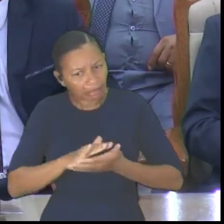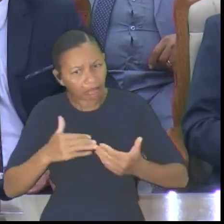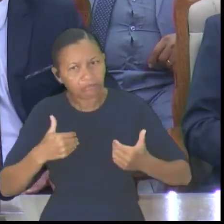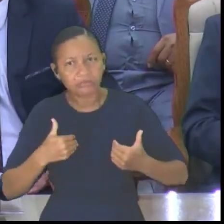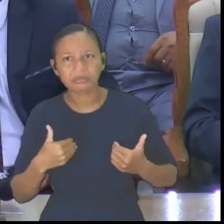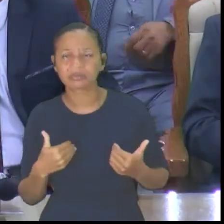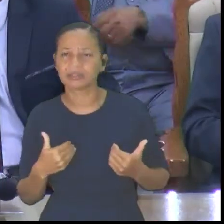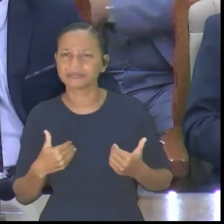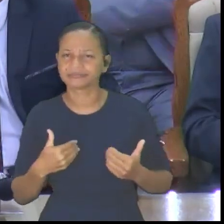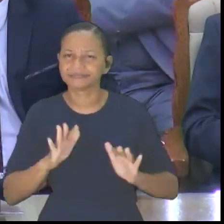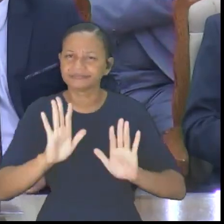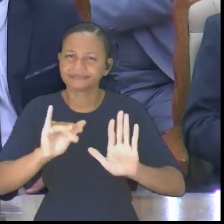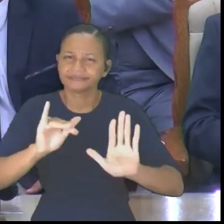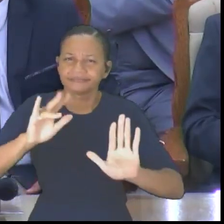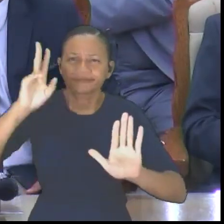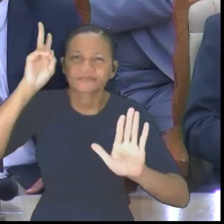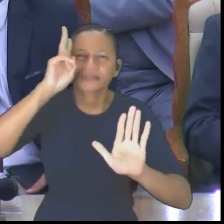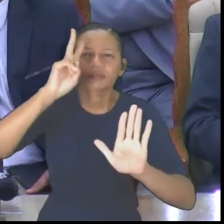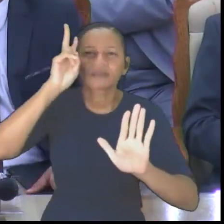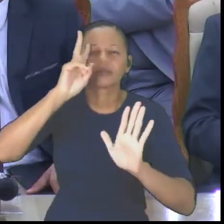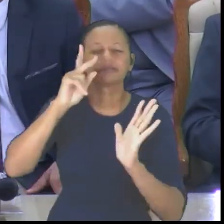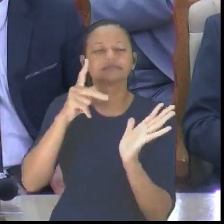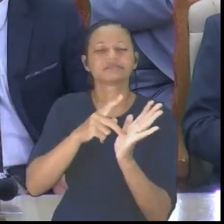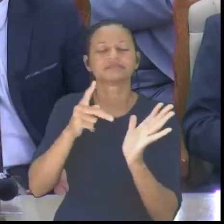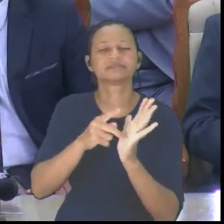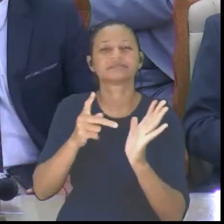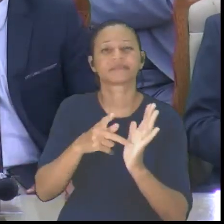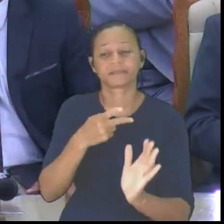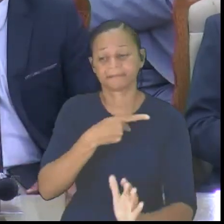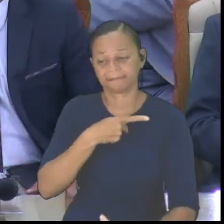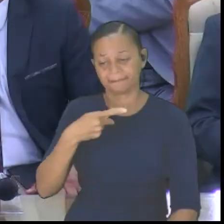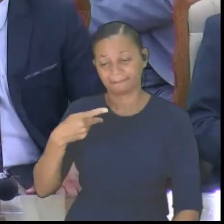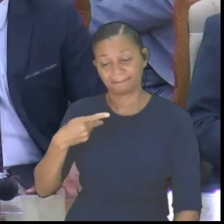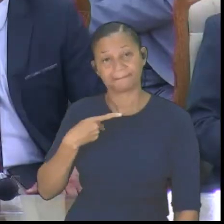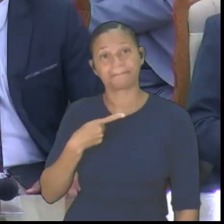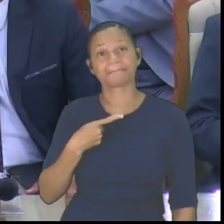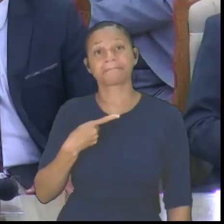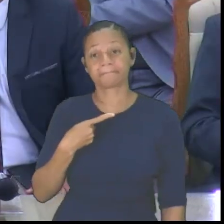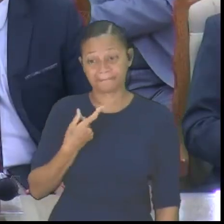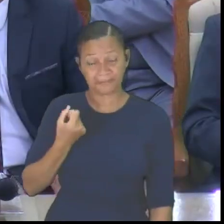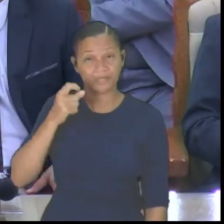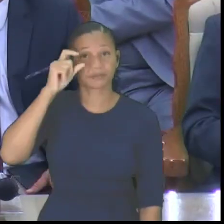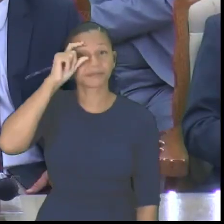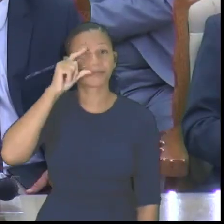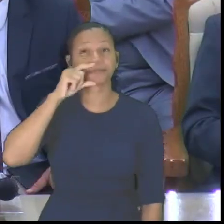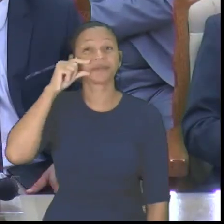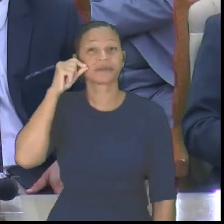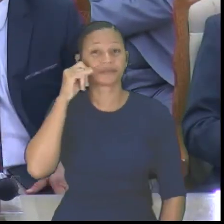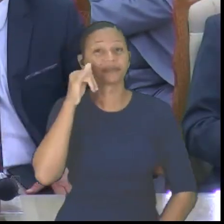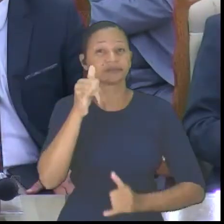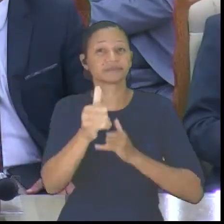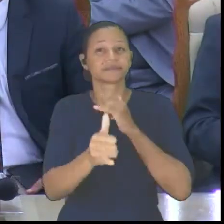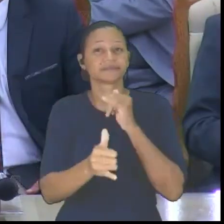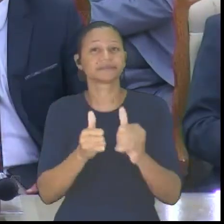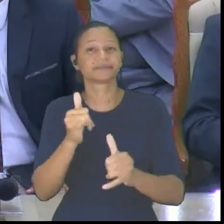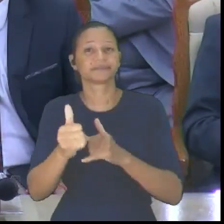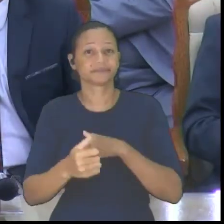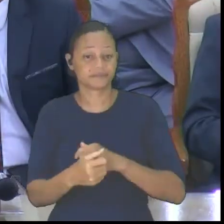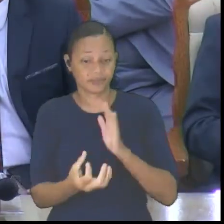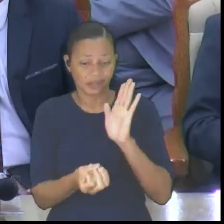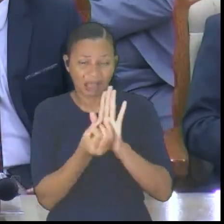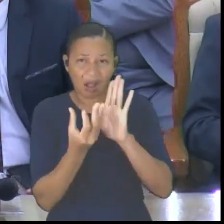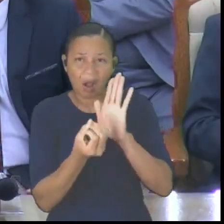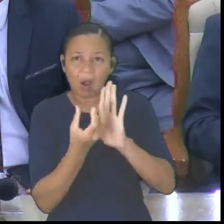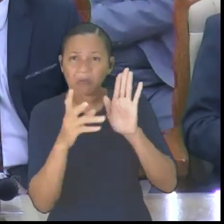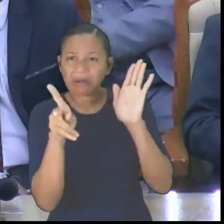Só que deixa eu te lembrar uma grande verdade que o nosso pastor disse aqui: a obra não é